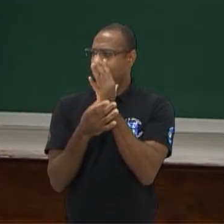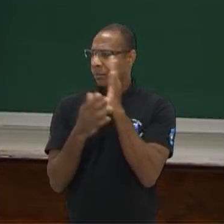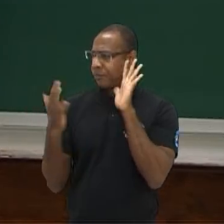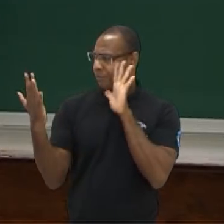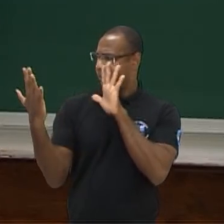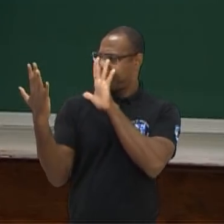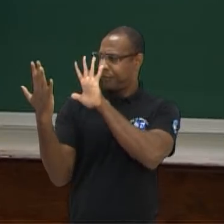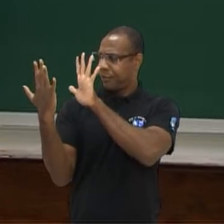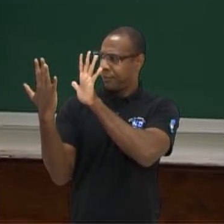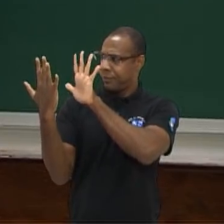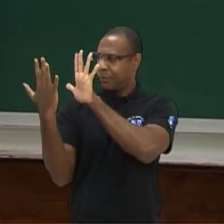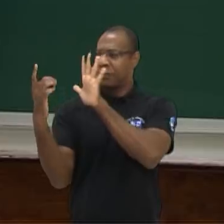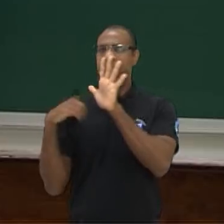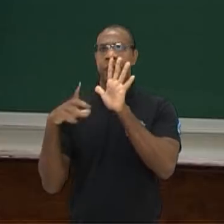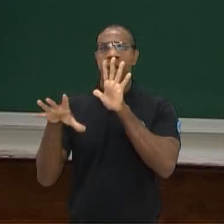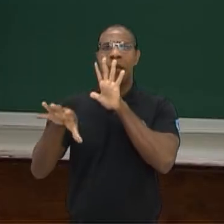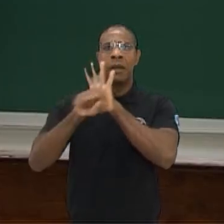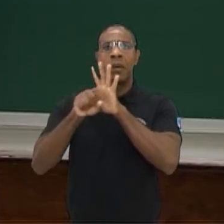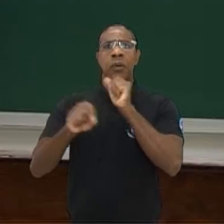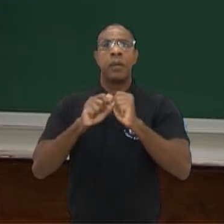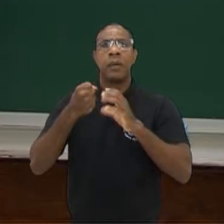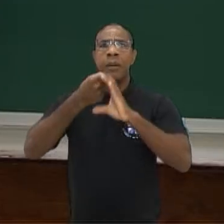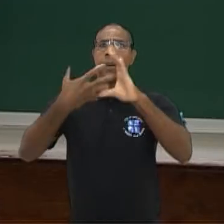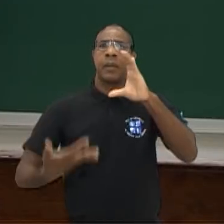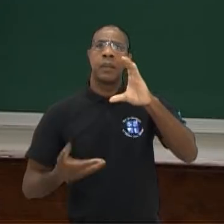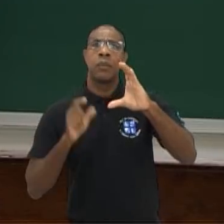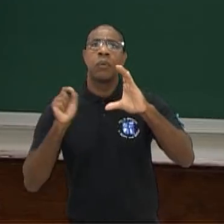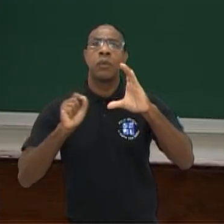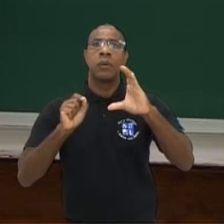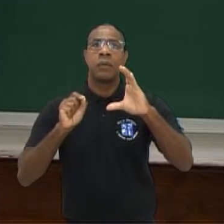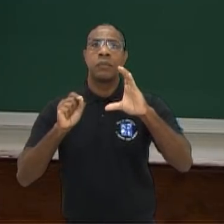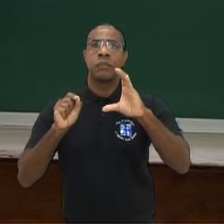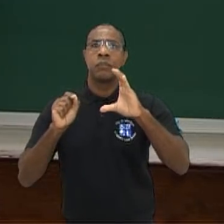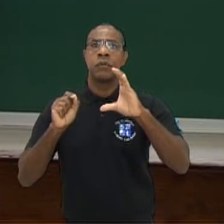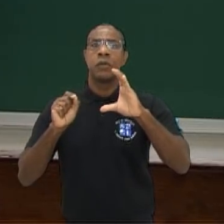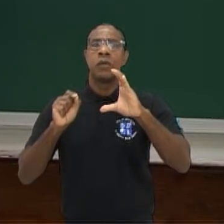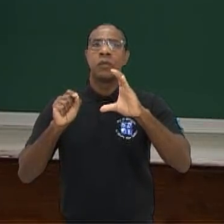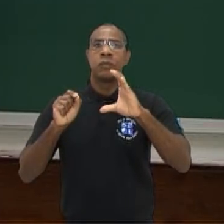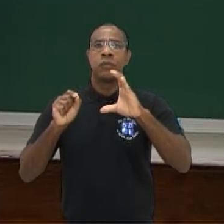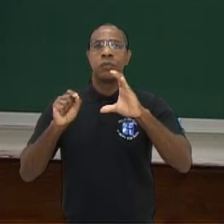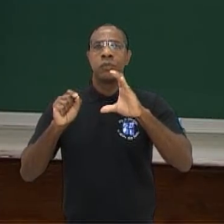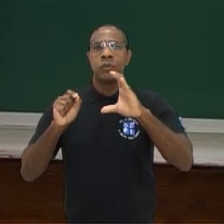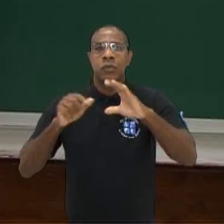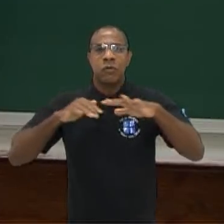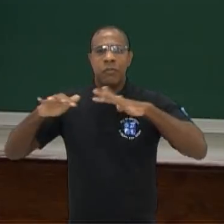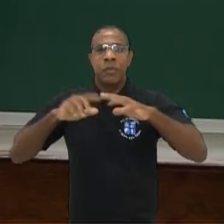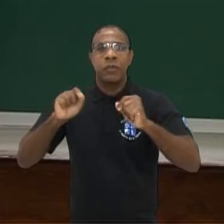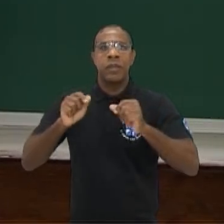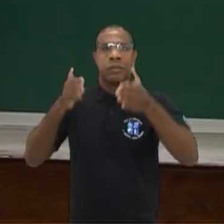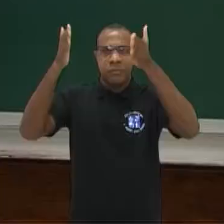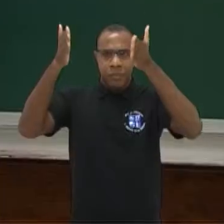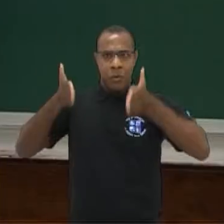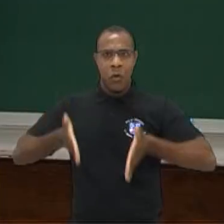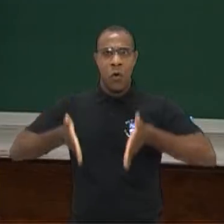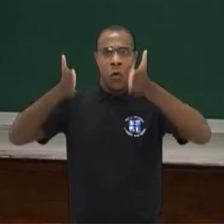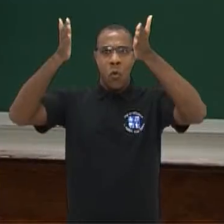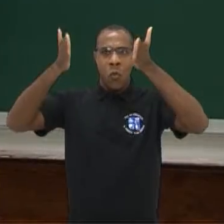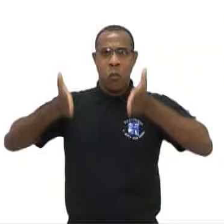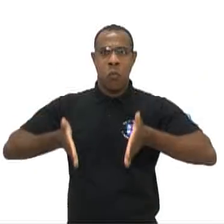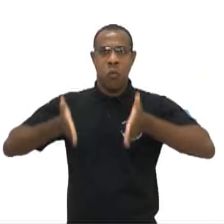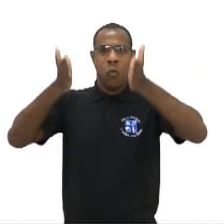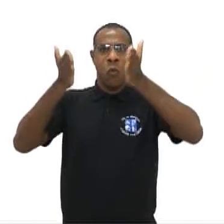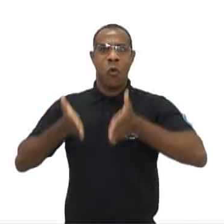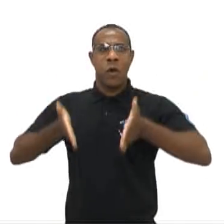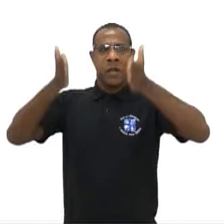acontece? Você vai ter a caracterização desse deslocamento horizontal. Então temos a resposta aqui, ó. As imagens são